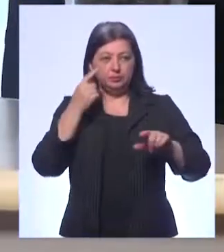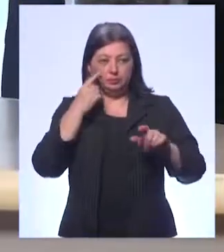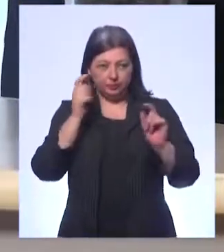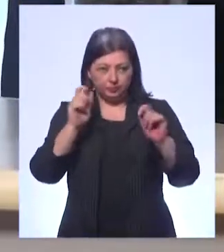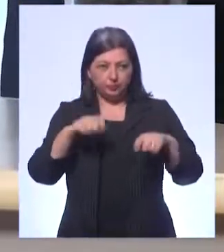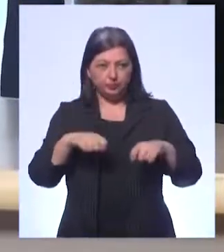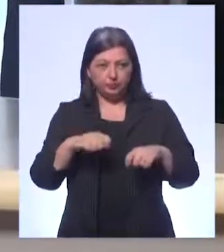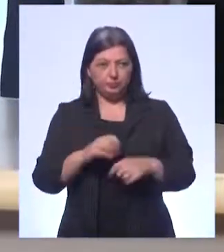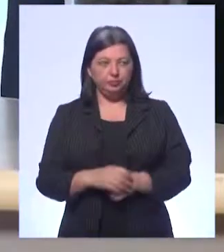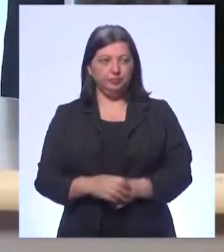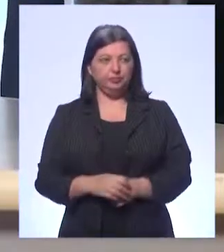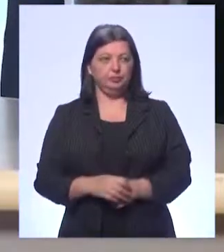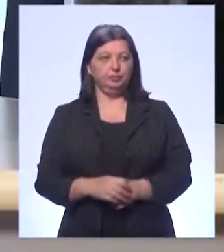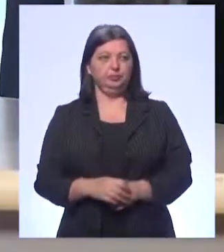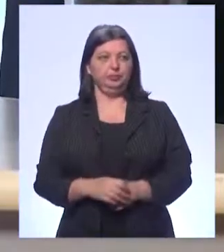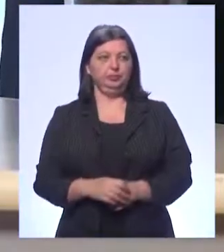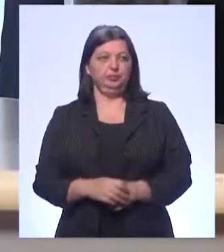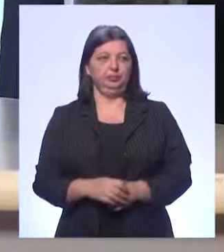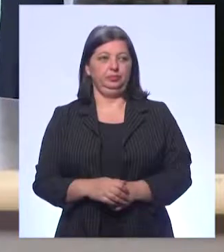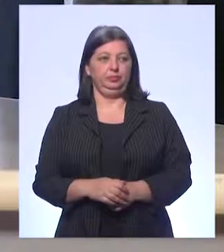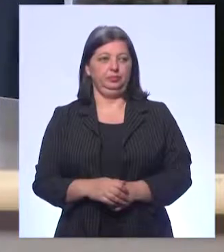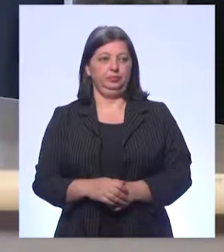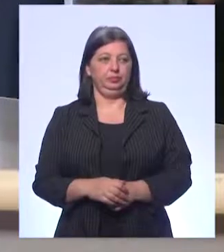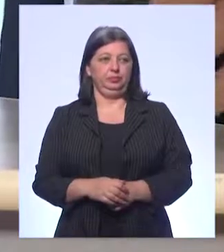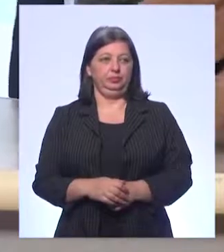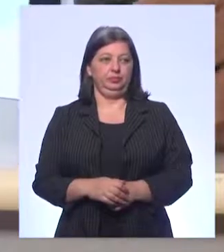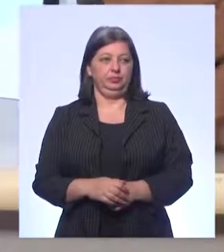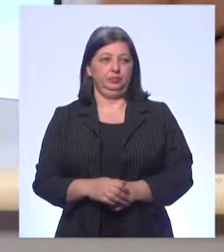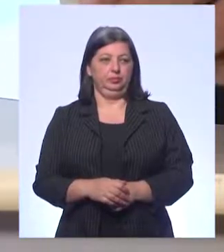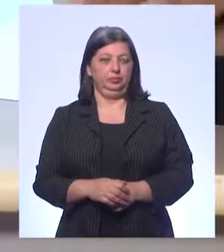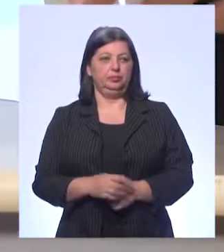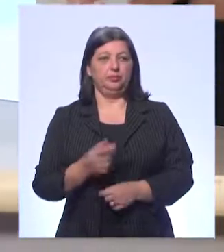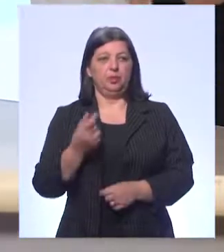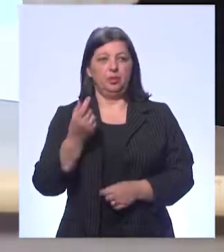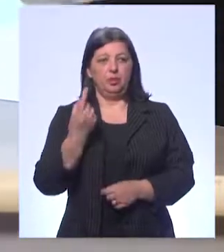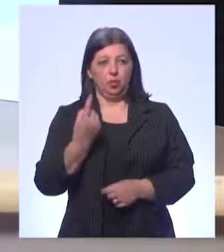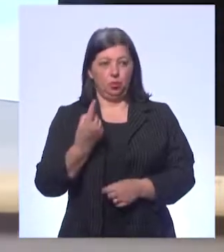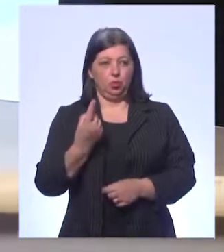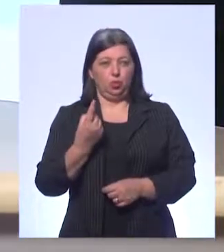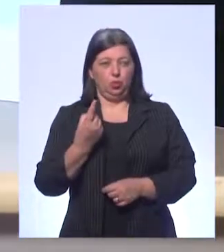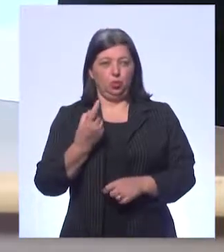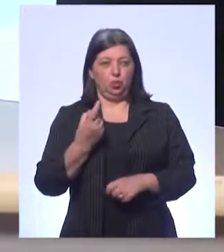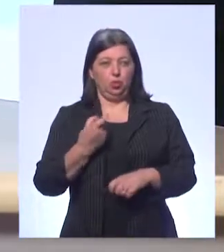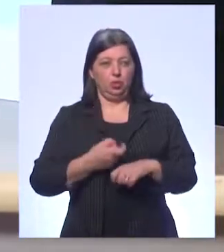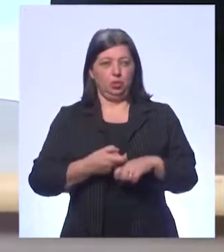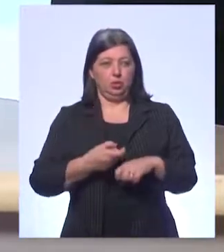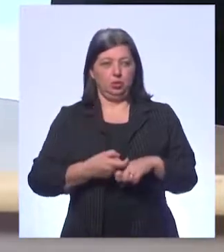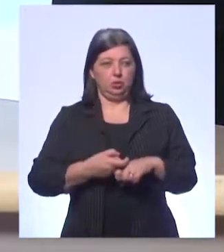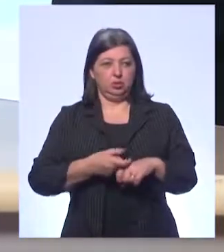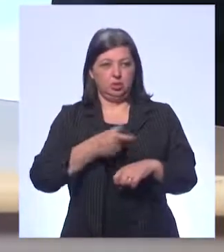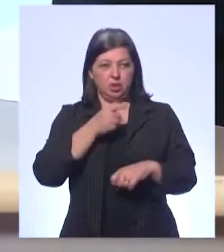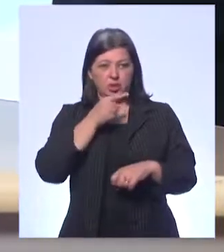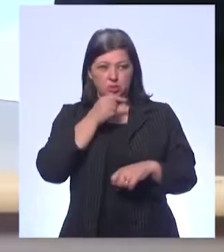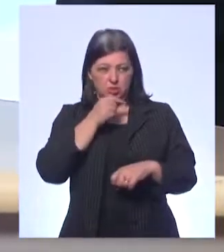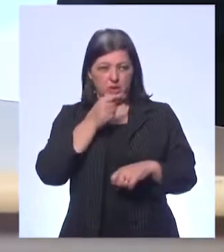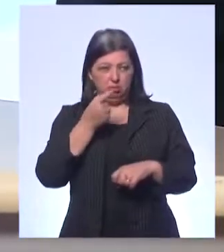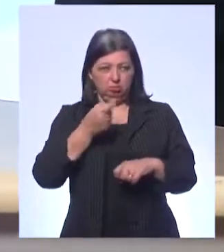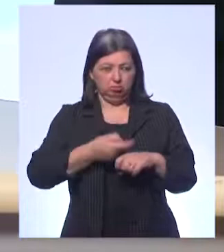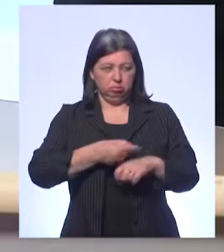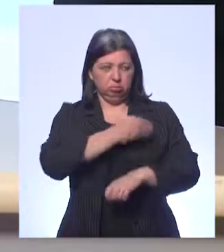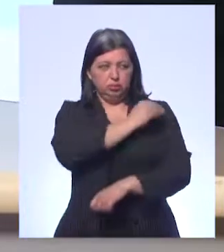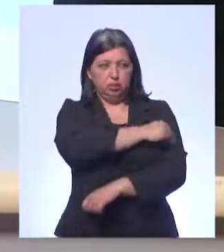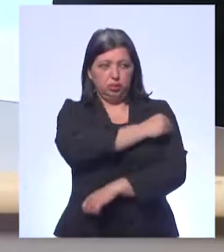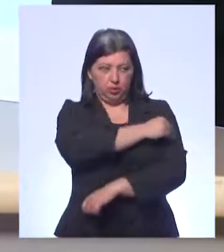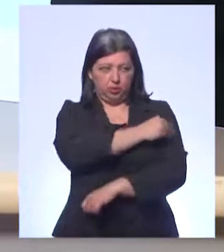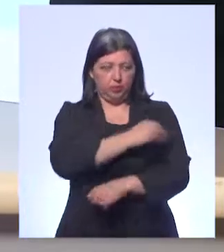isso. vou verificar aqui. Isso. Vou colocar mais um, só tem que tomar cuidado para não diluir muito, né? Então, ó, de novo aqui no álcool. Opa!